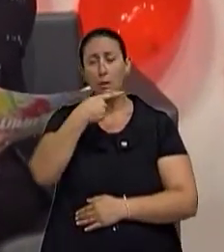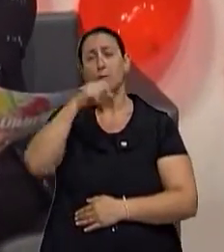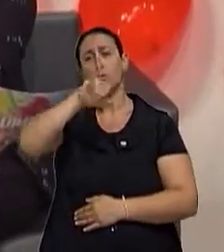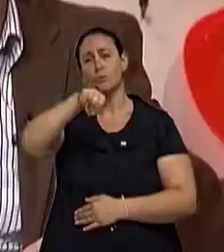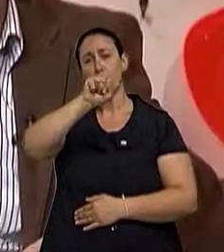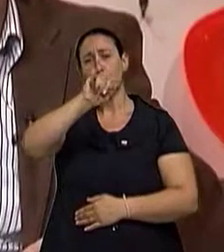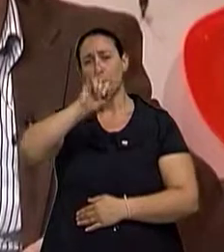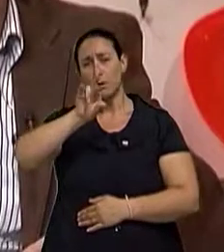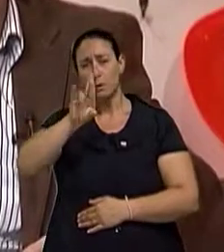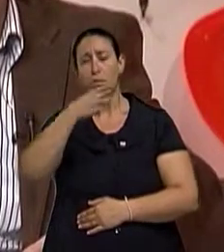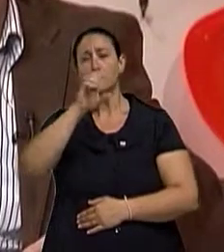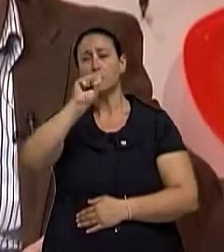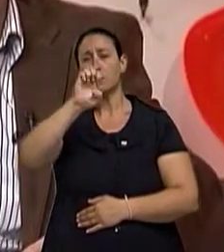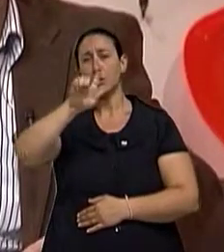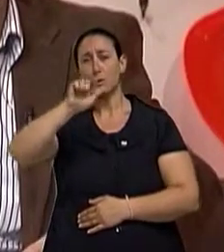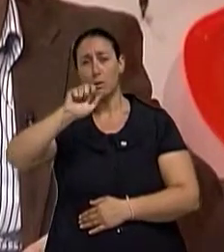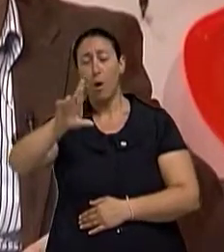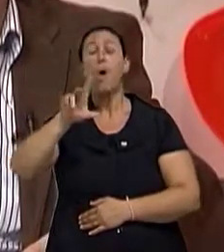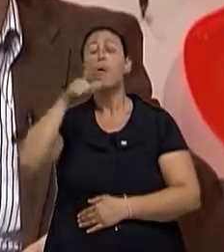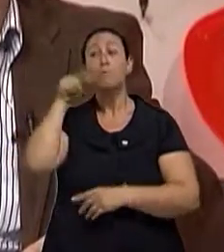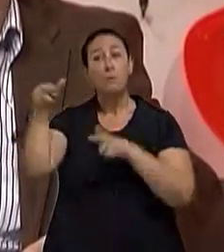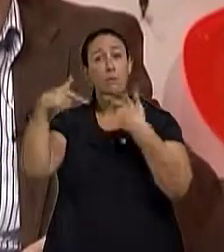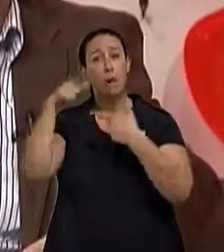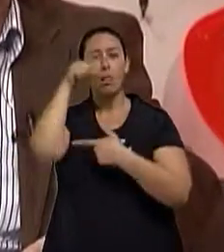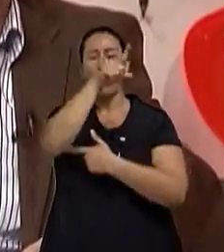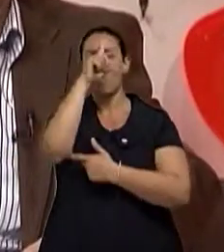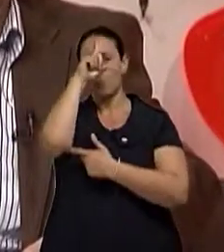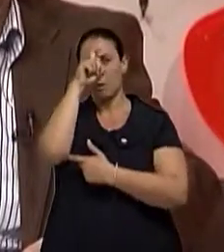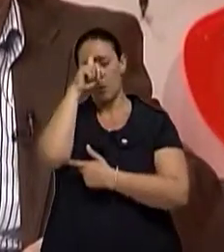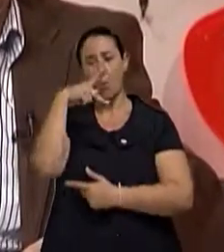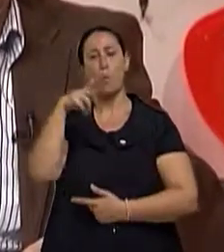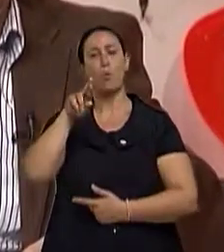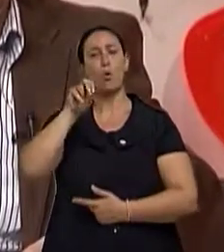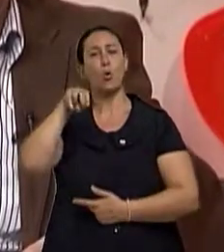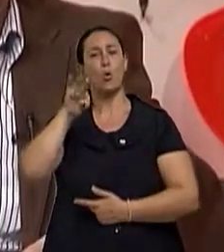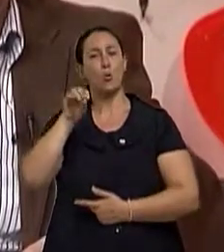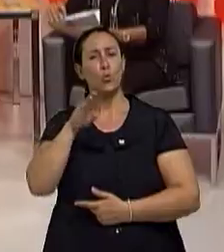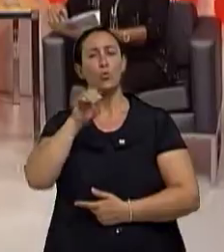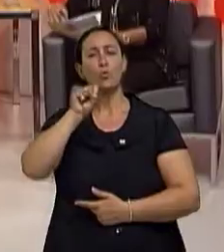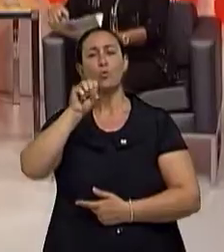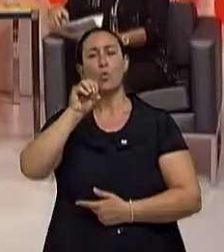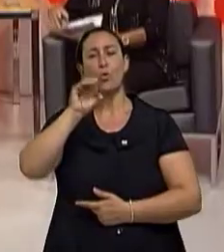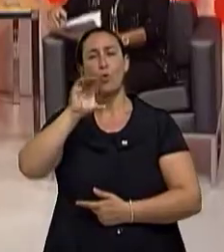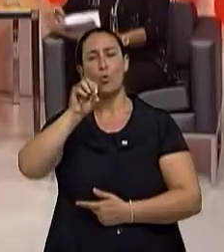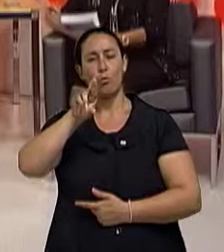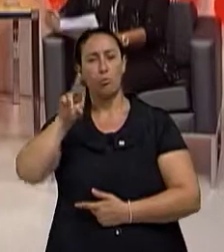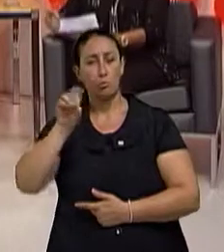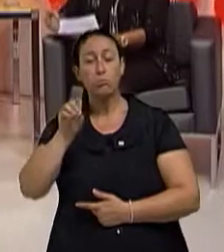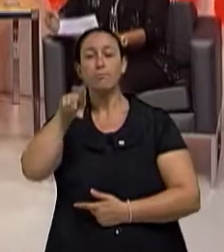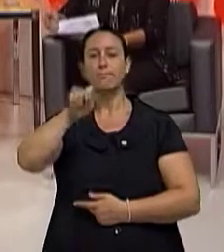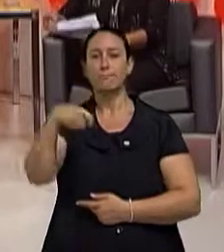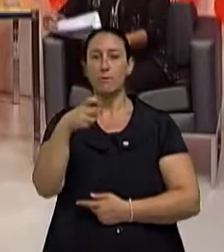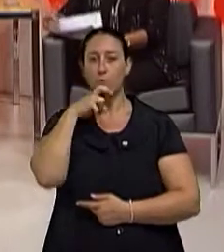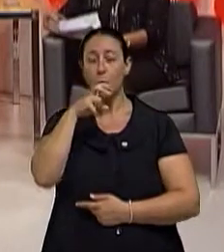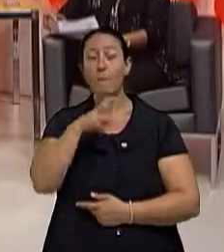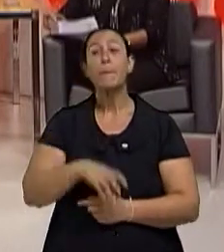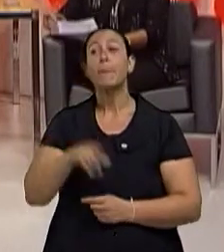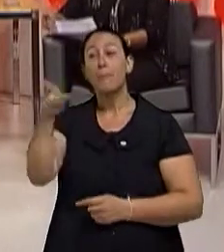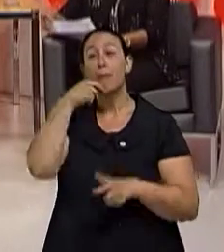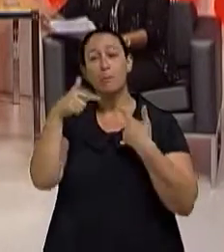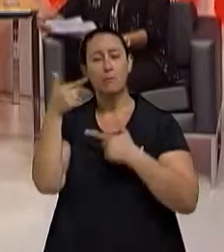de Pronto-Socorro de Porto Alegre, o nosso pronto-socorro. Doutor, a gente falava a questão tão séria